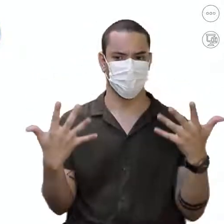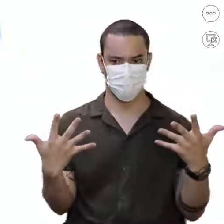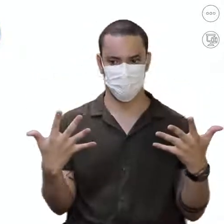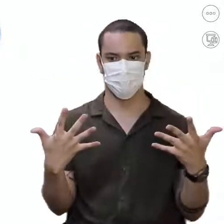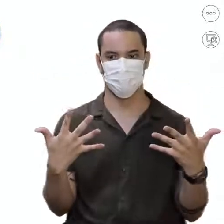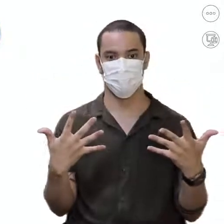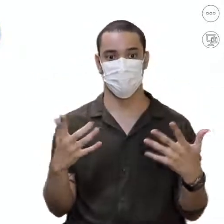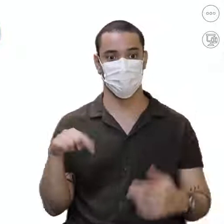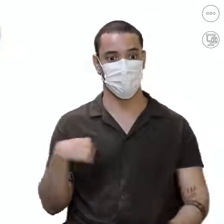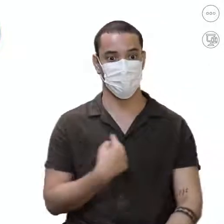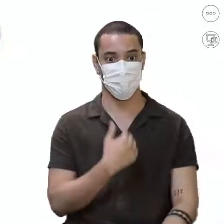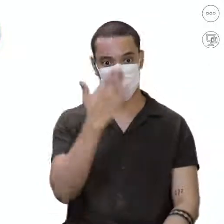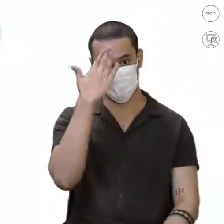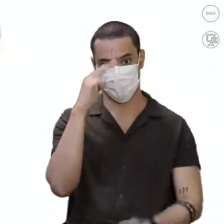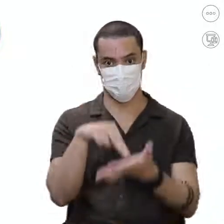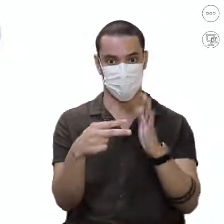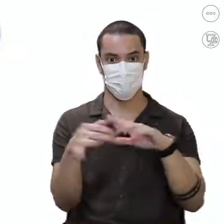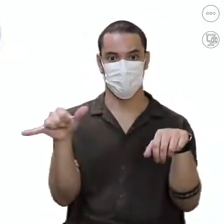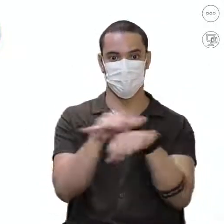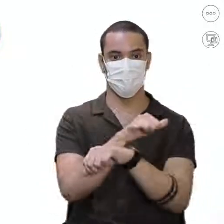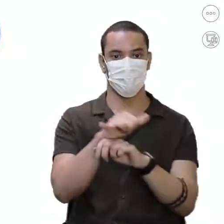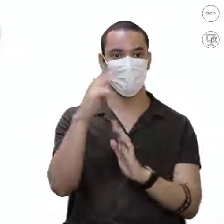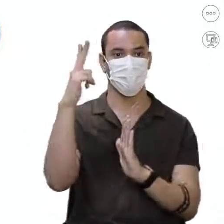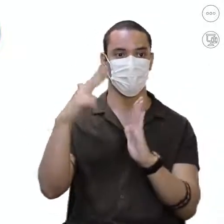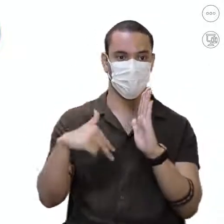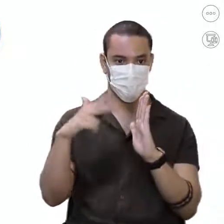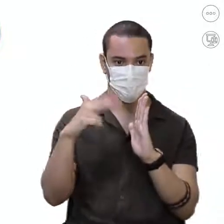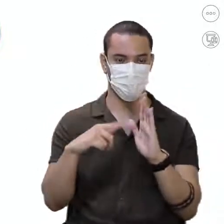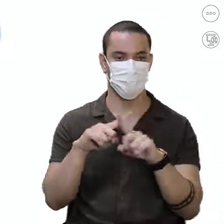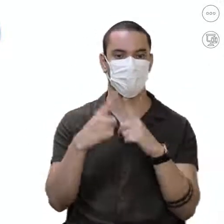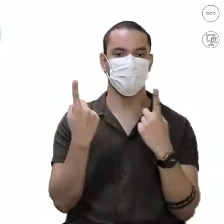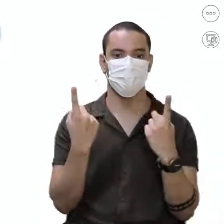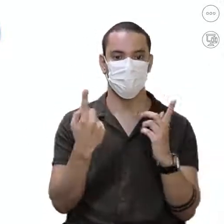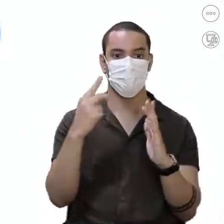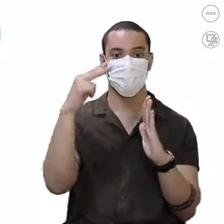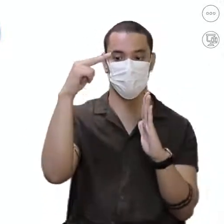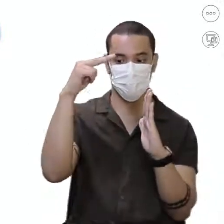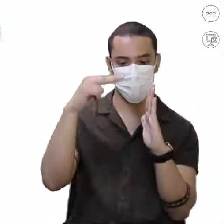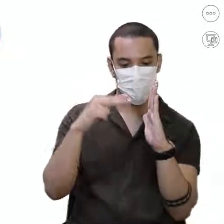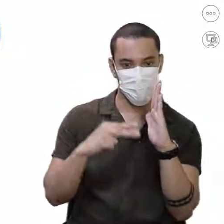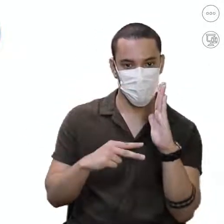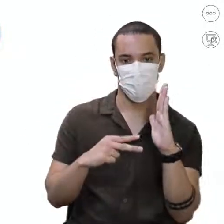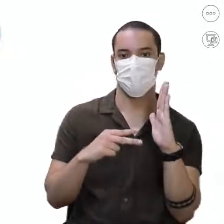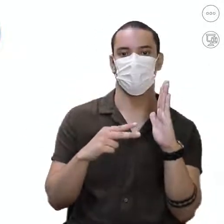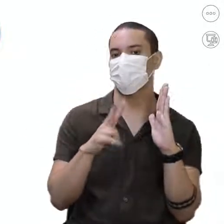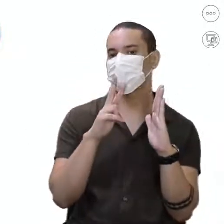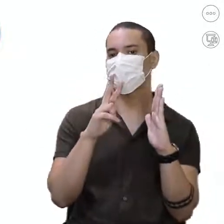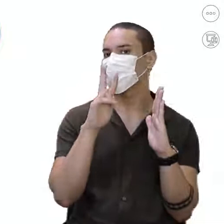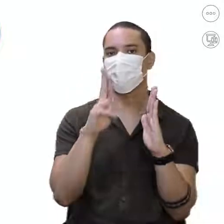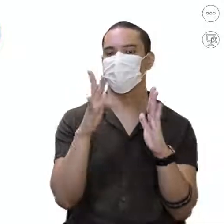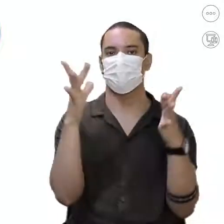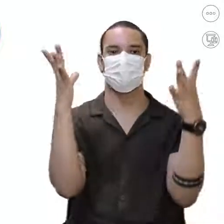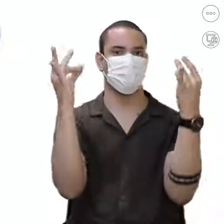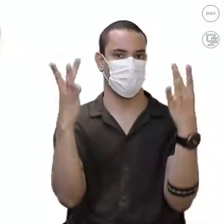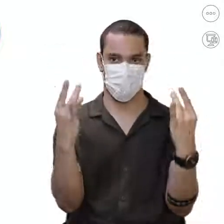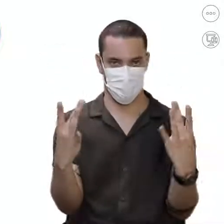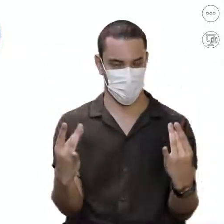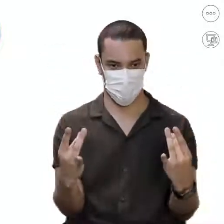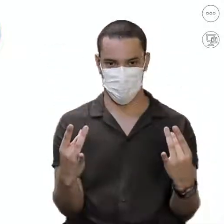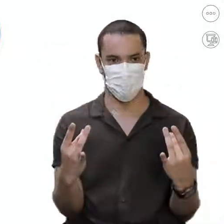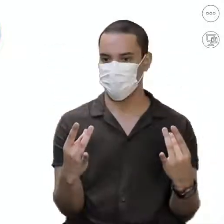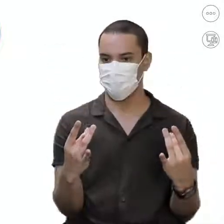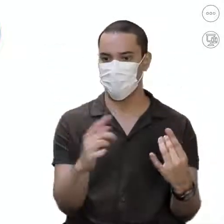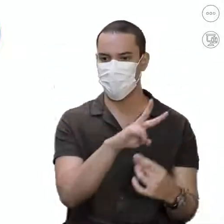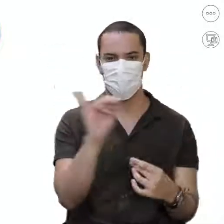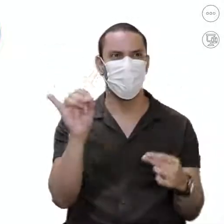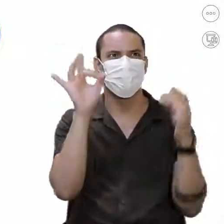trata? A gente sabe que ele é uma estratégia de leitura, mas e aí? É a leitura na qual não se busca detalhes.